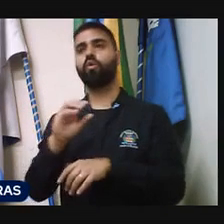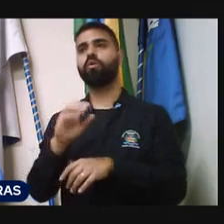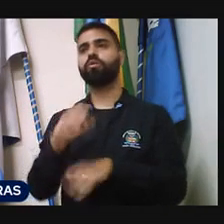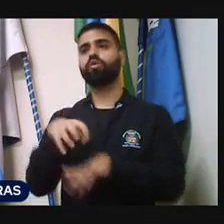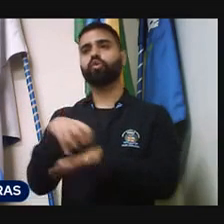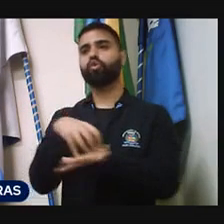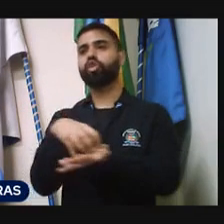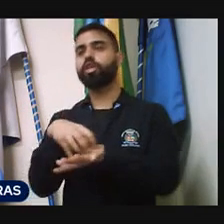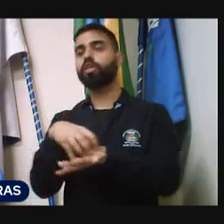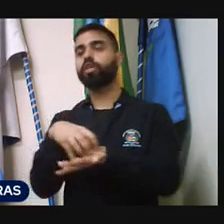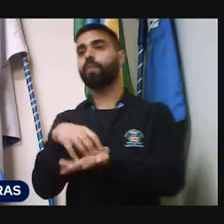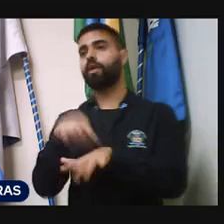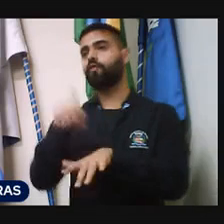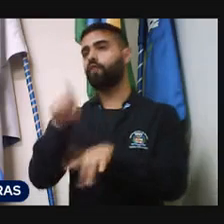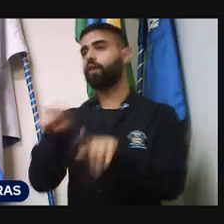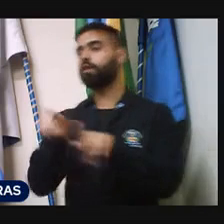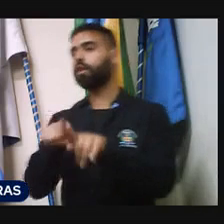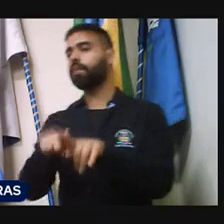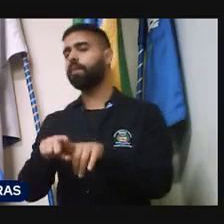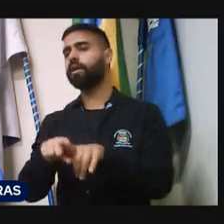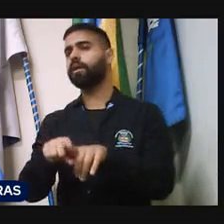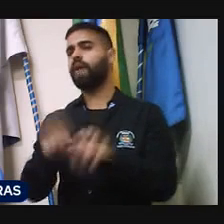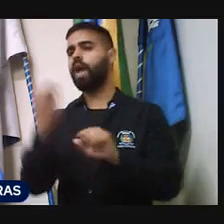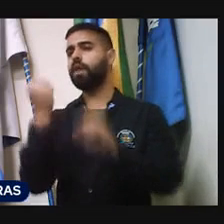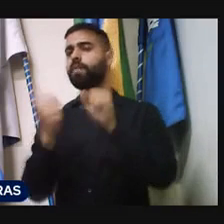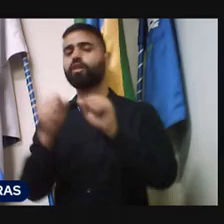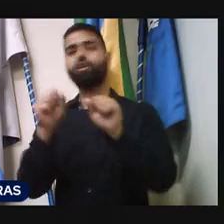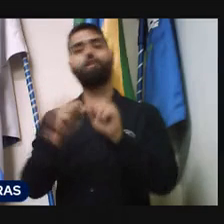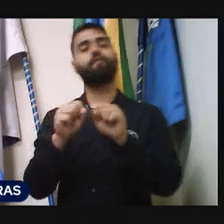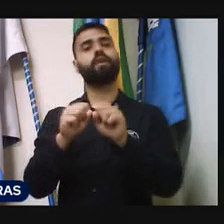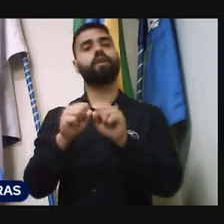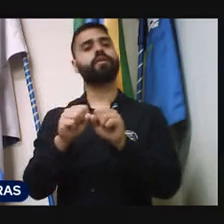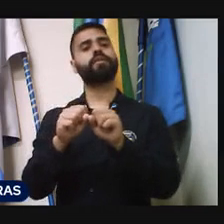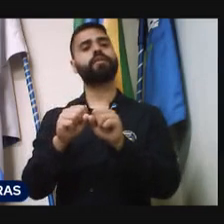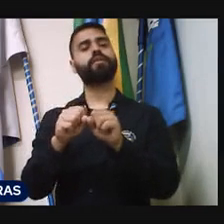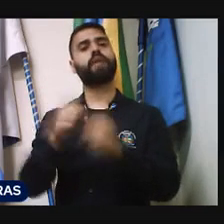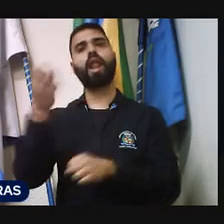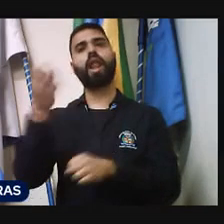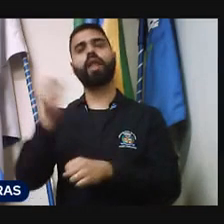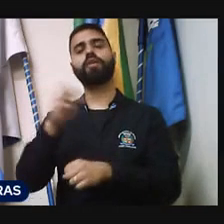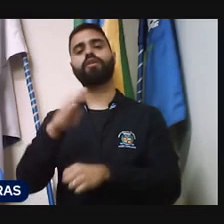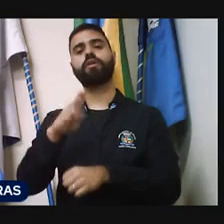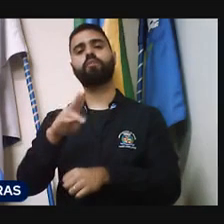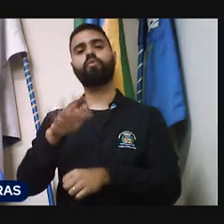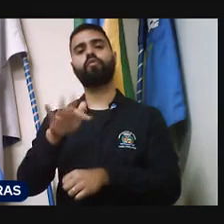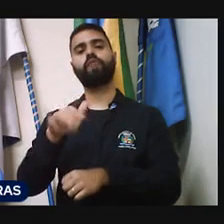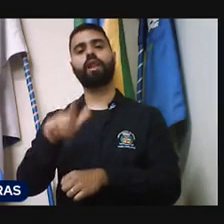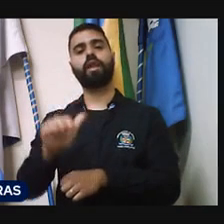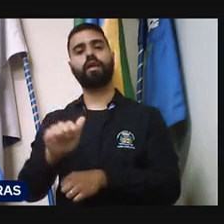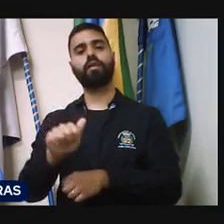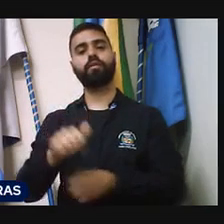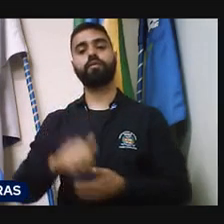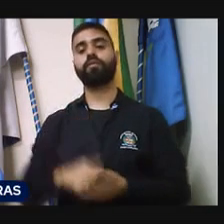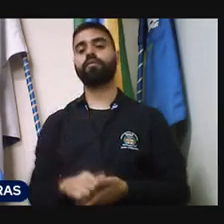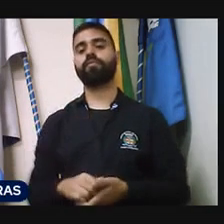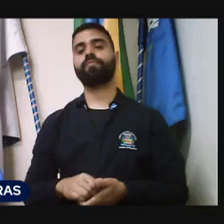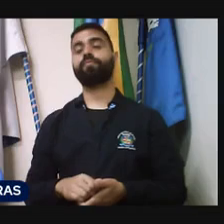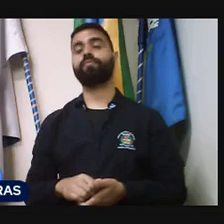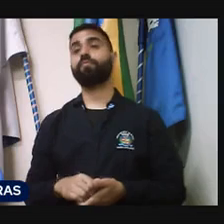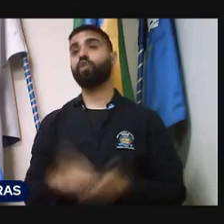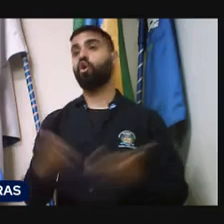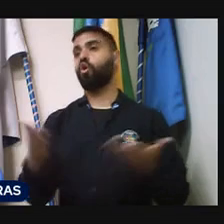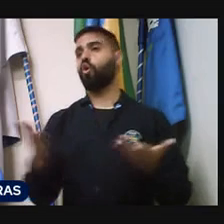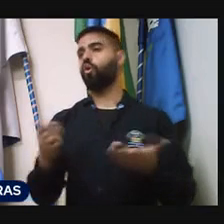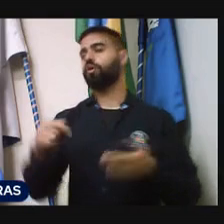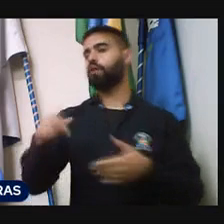fim do danet buôno Onde se produz é leite de búfalas enfim hoje eles